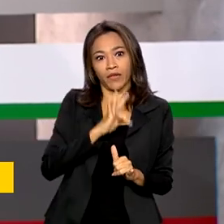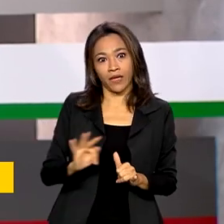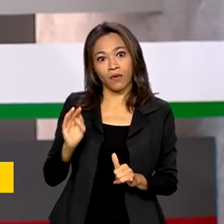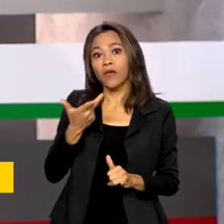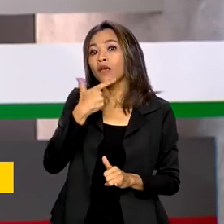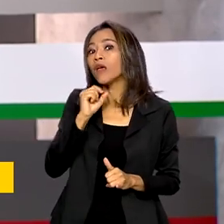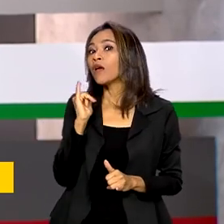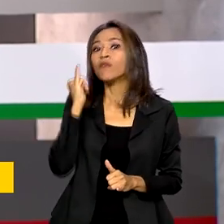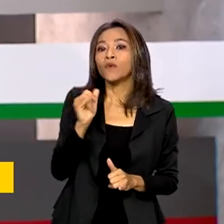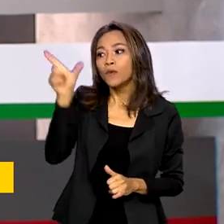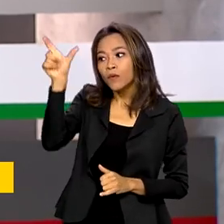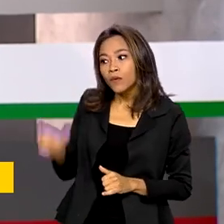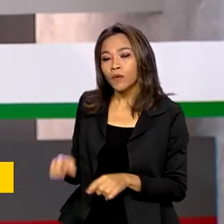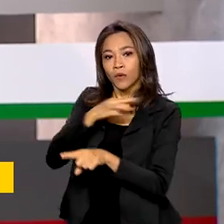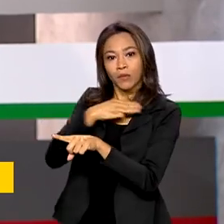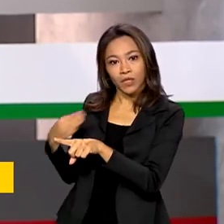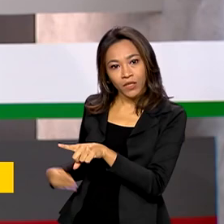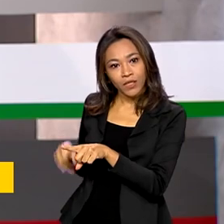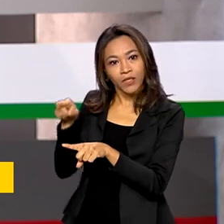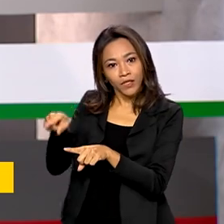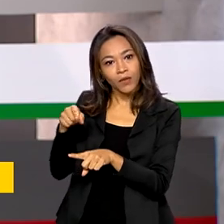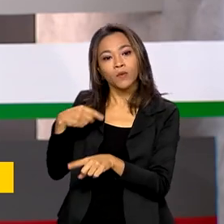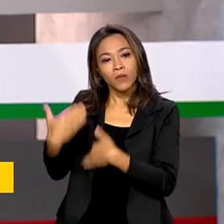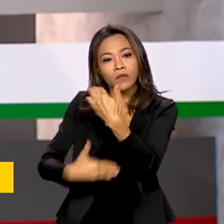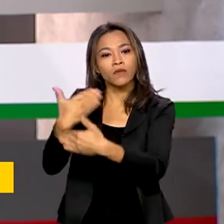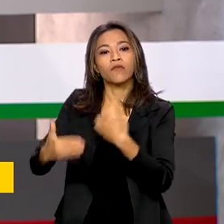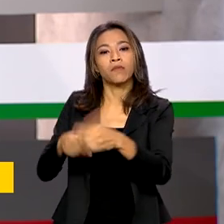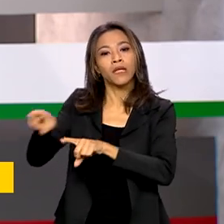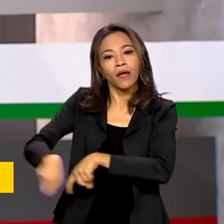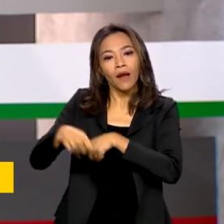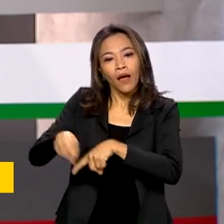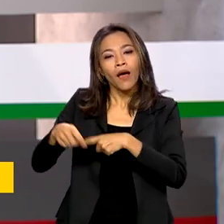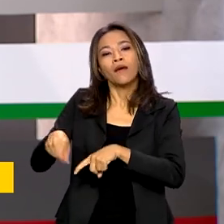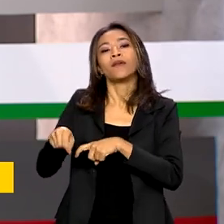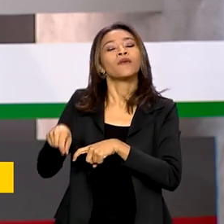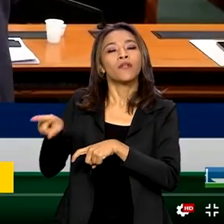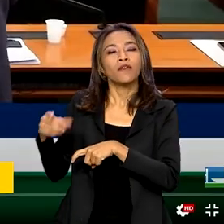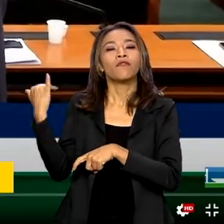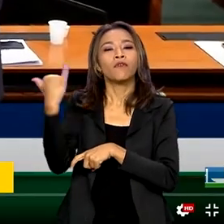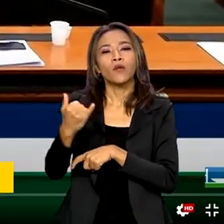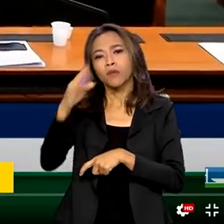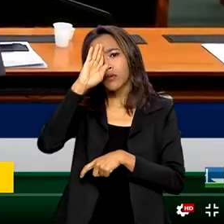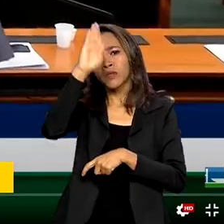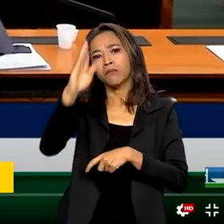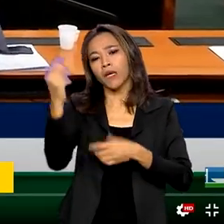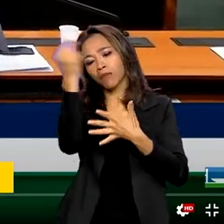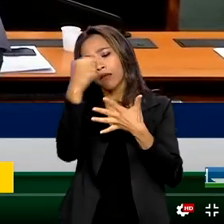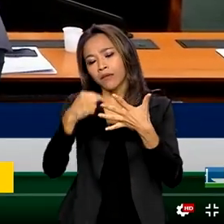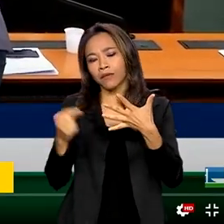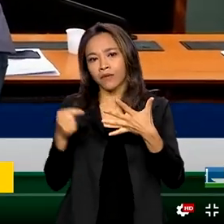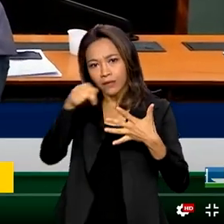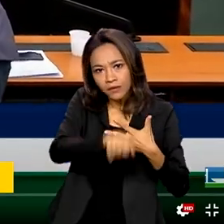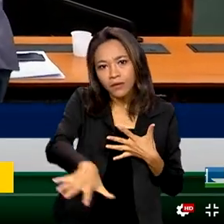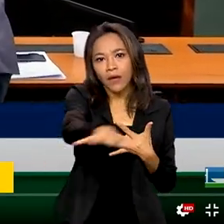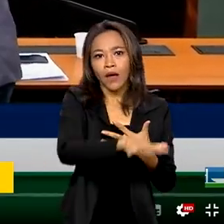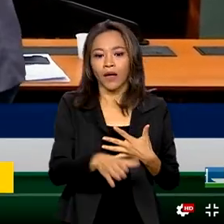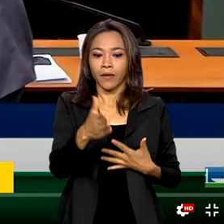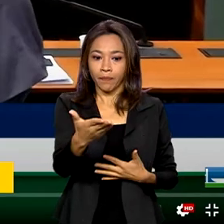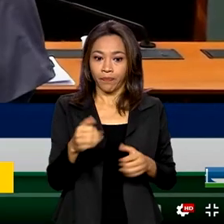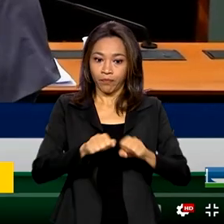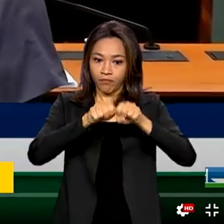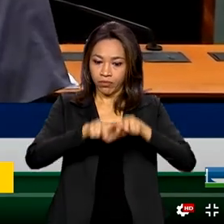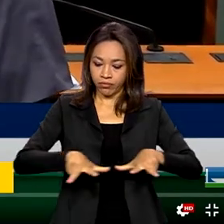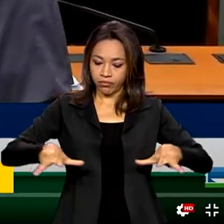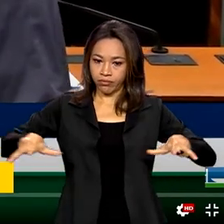Desenvolvimento Agrário e Agricultura Familiar, que apresentou as prioridades da área. Em audiência na Câmara dos Deputados,